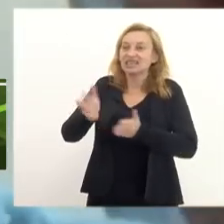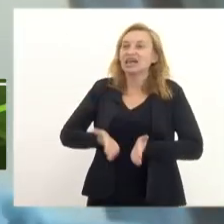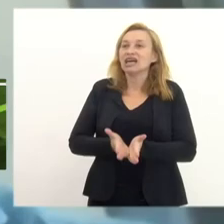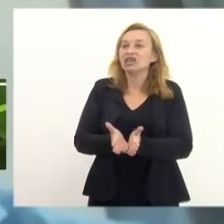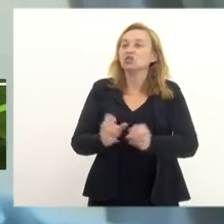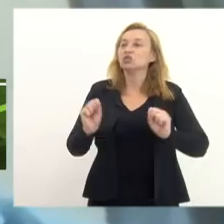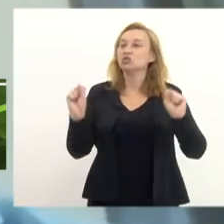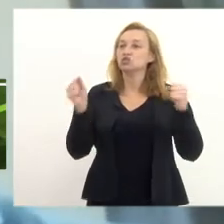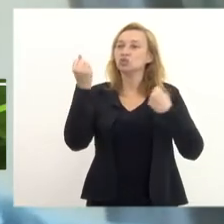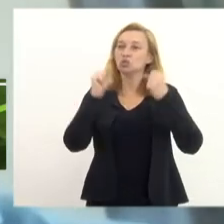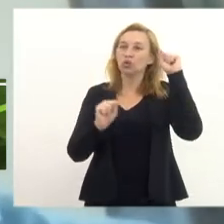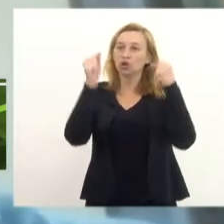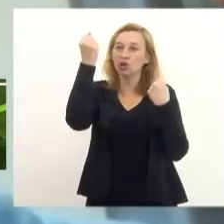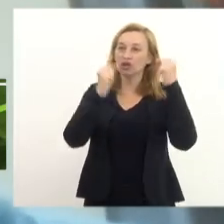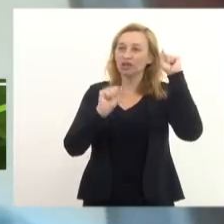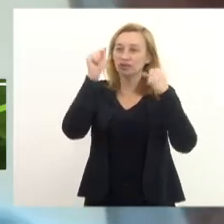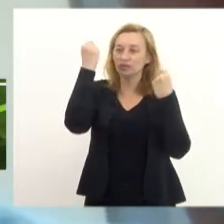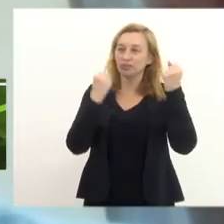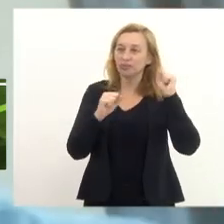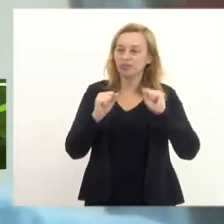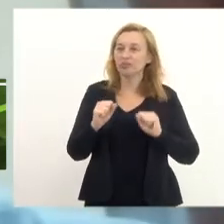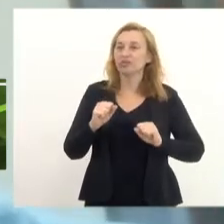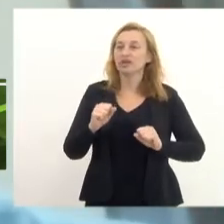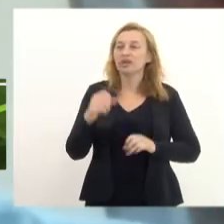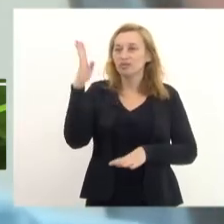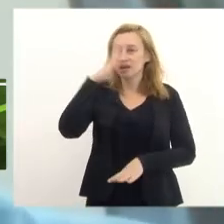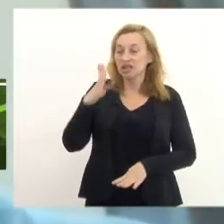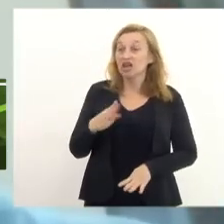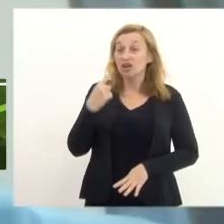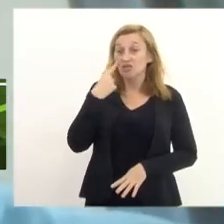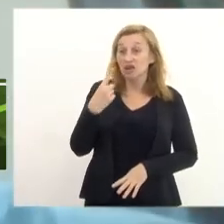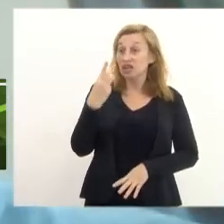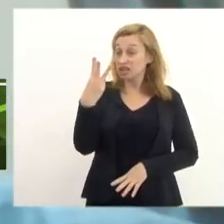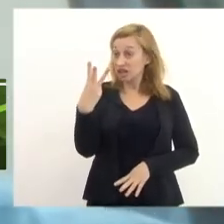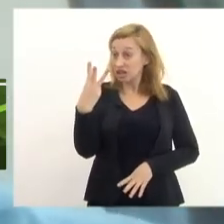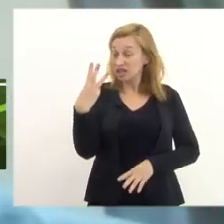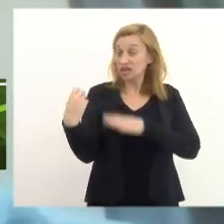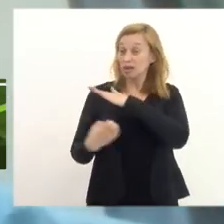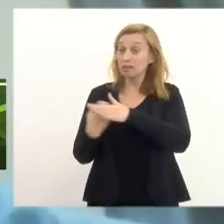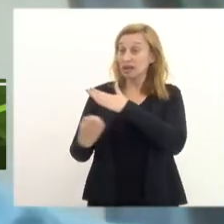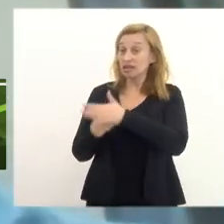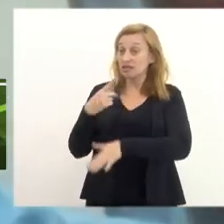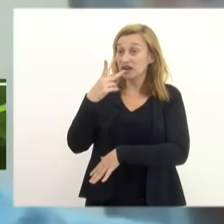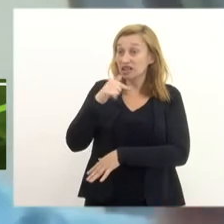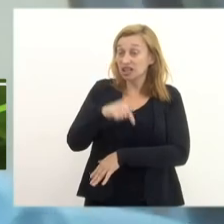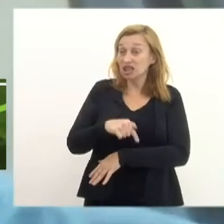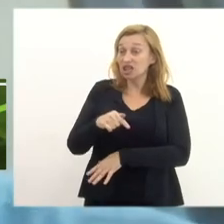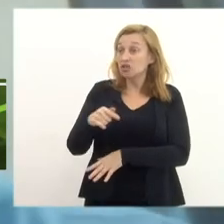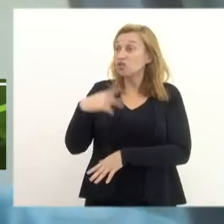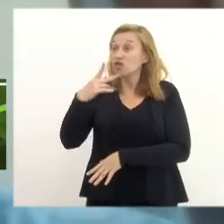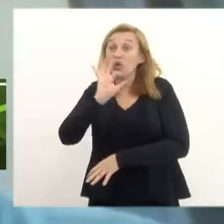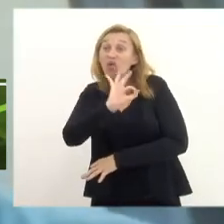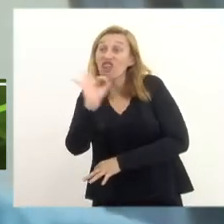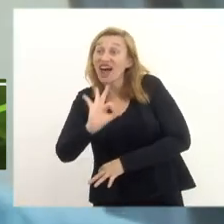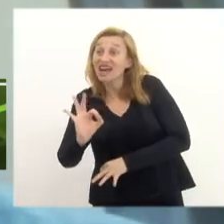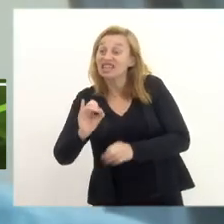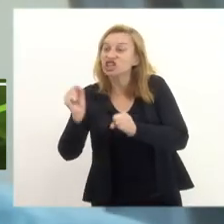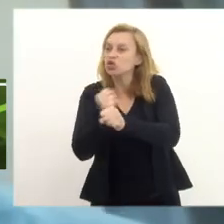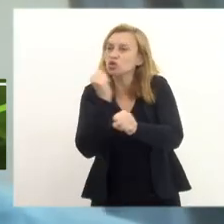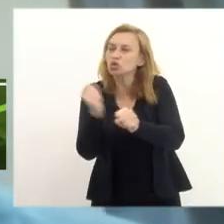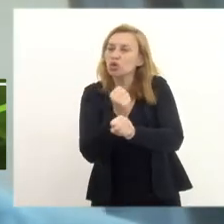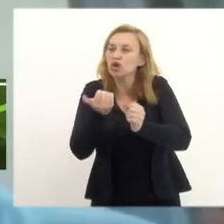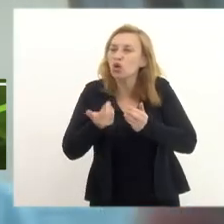naval brasileira. Nós vimos três operadoras falando aqui, eu não vi eles falarem de construir um